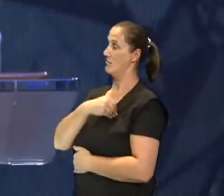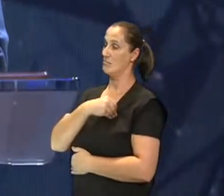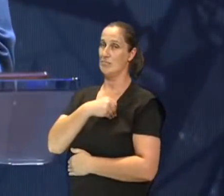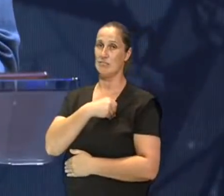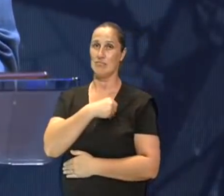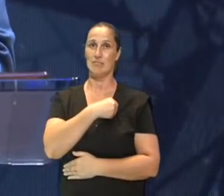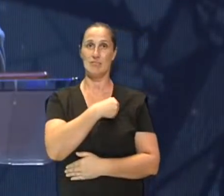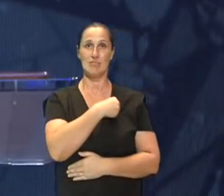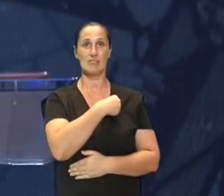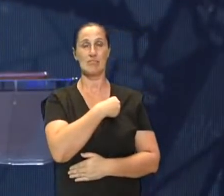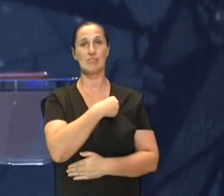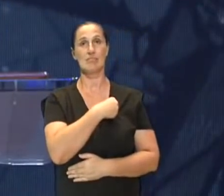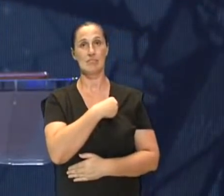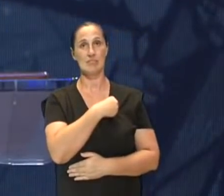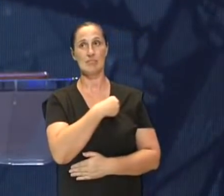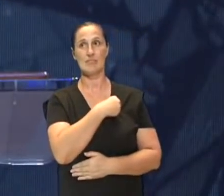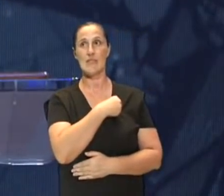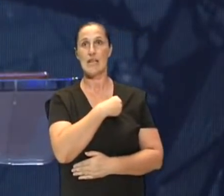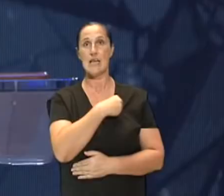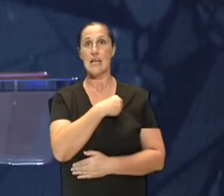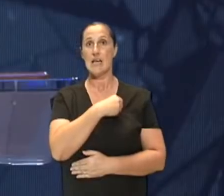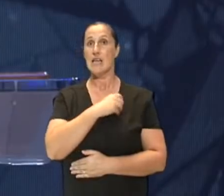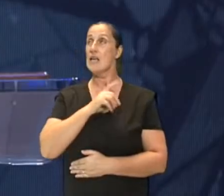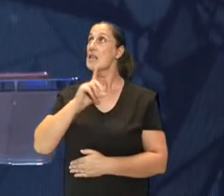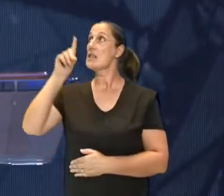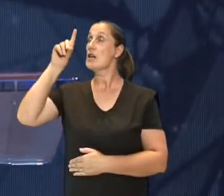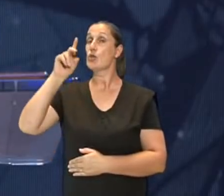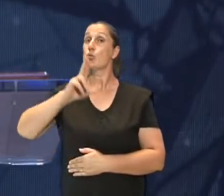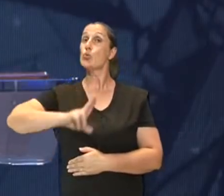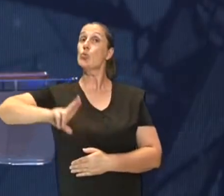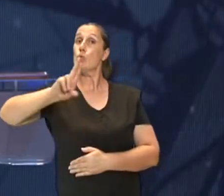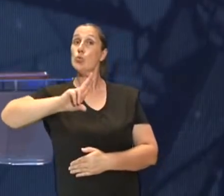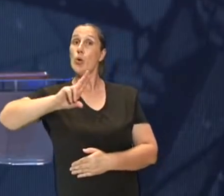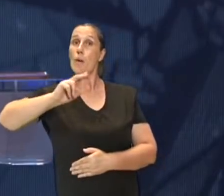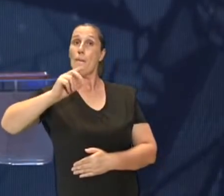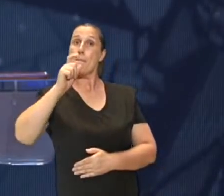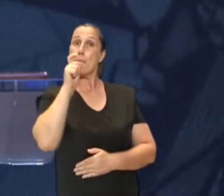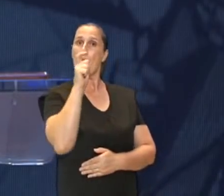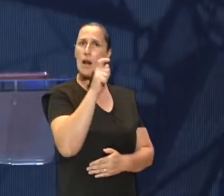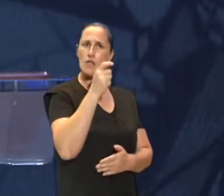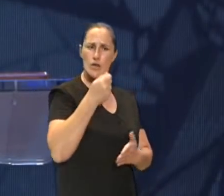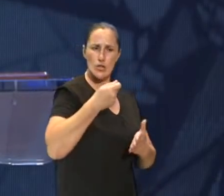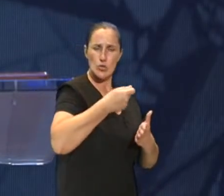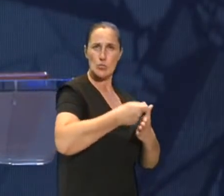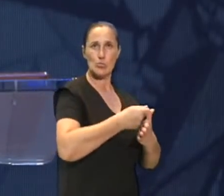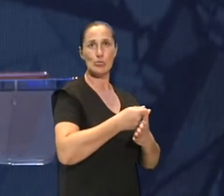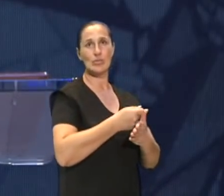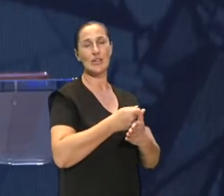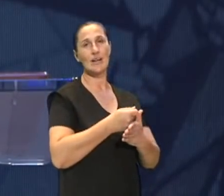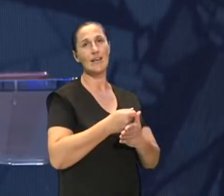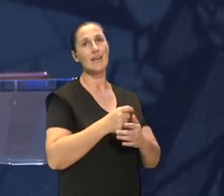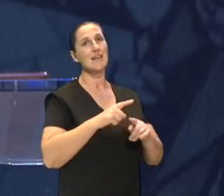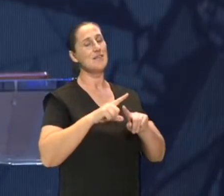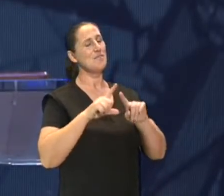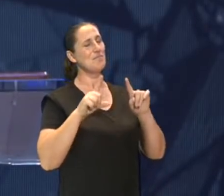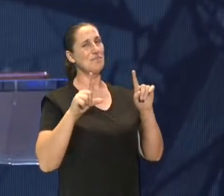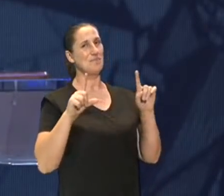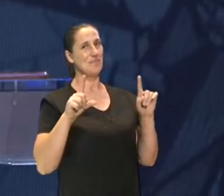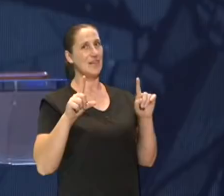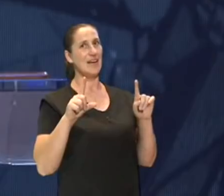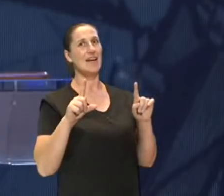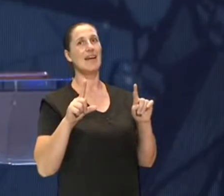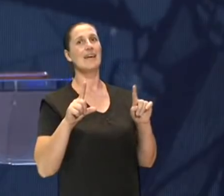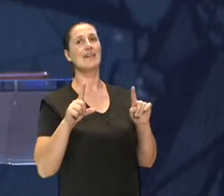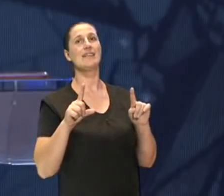eu acho tremendo isso, porque Deus usou a palavra dura, mas não ficou com a palavra dura. Quando